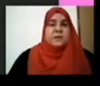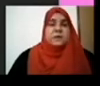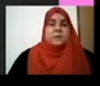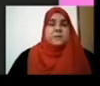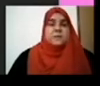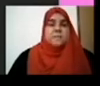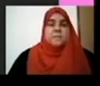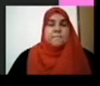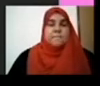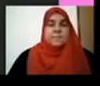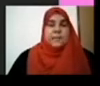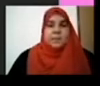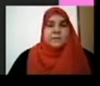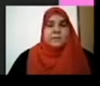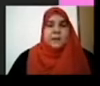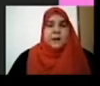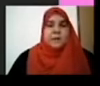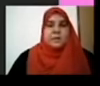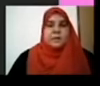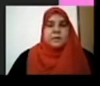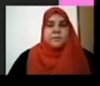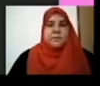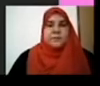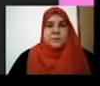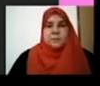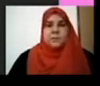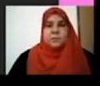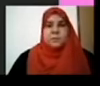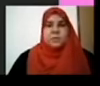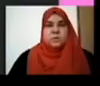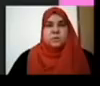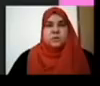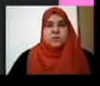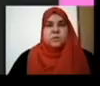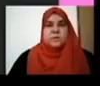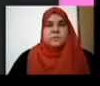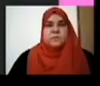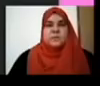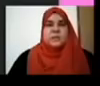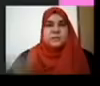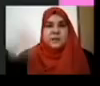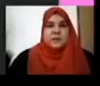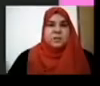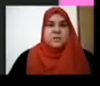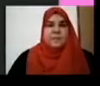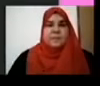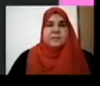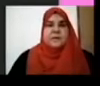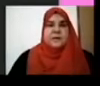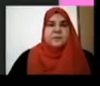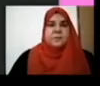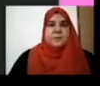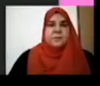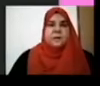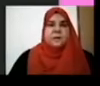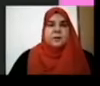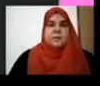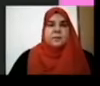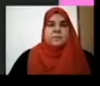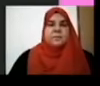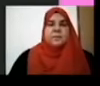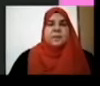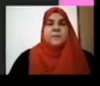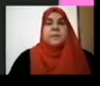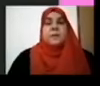notáveis. Na próxima aula eu vou fazer um resuminho disso para vocês e aí a gente vai passar aí para